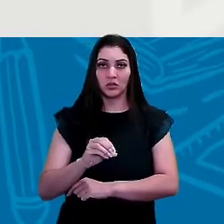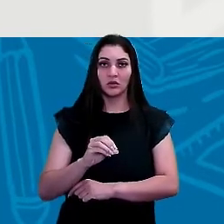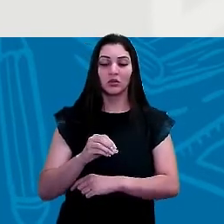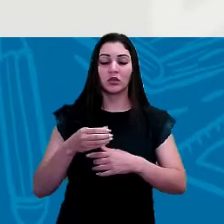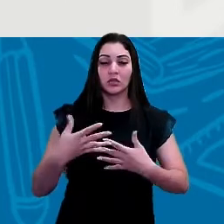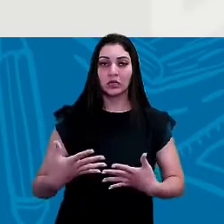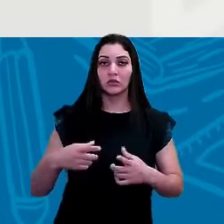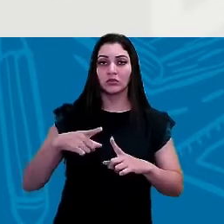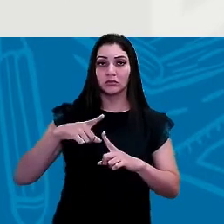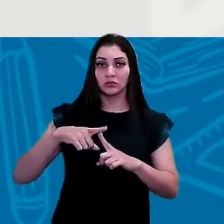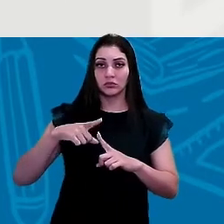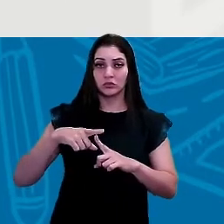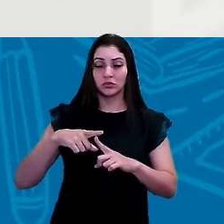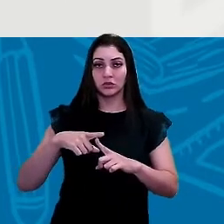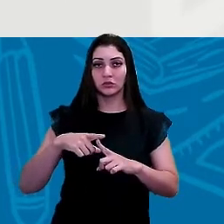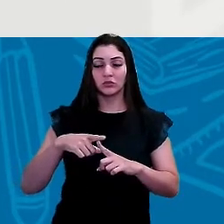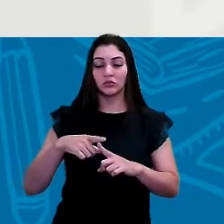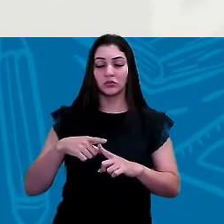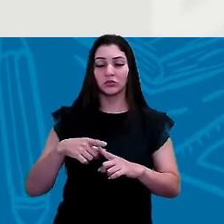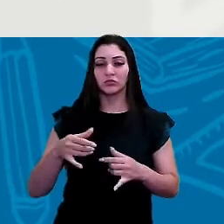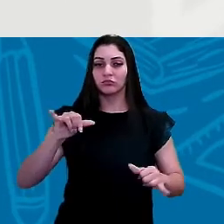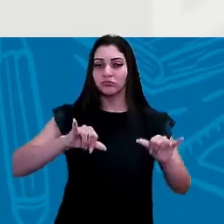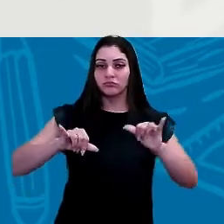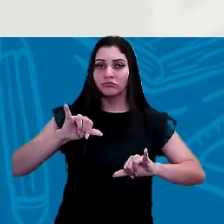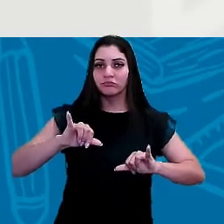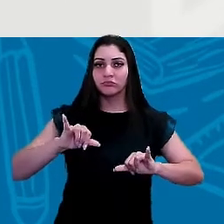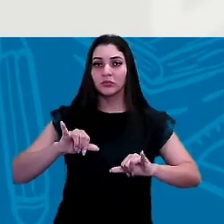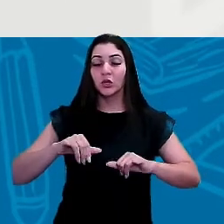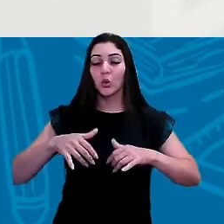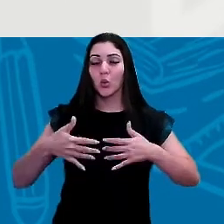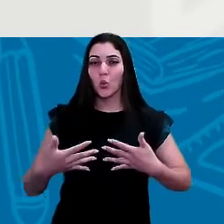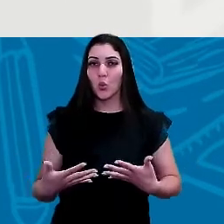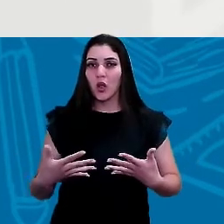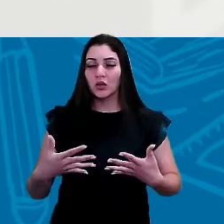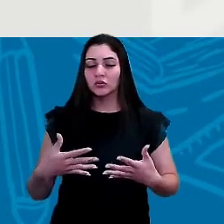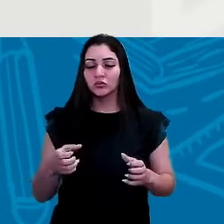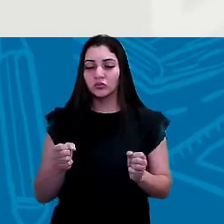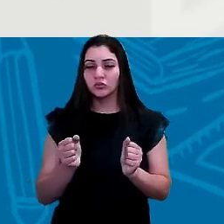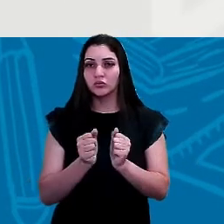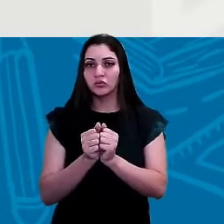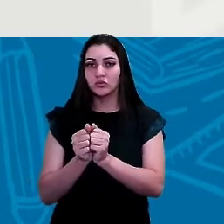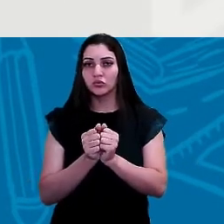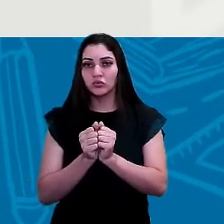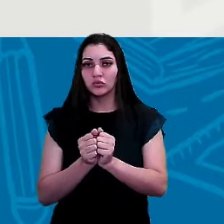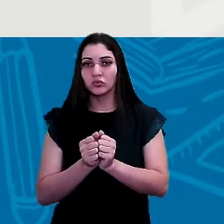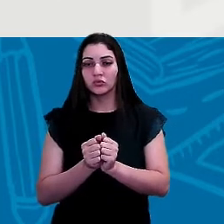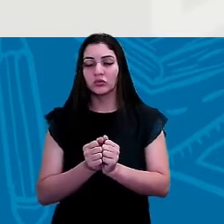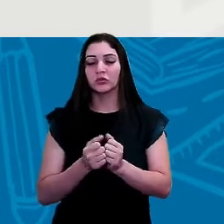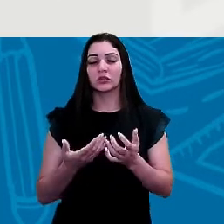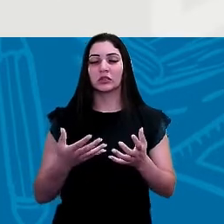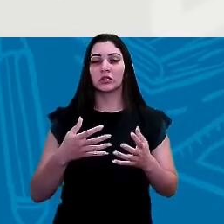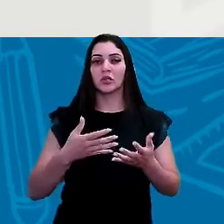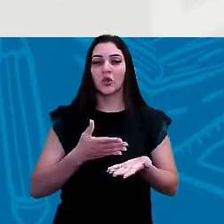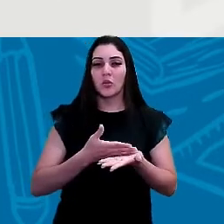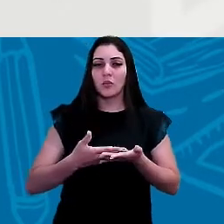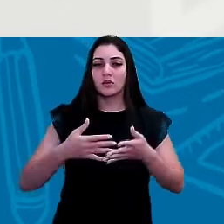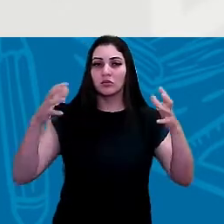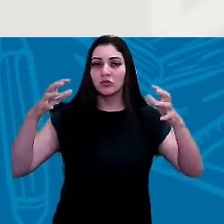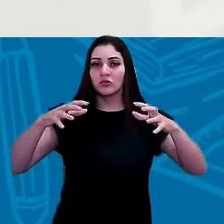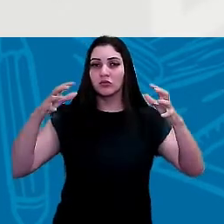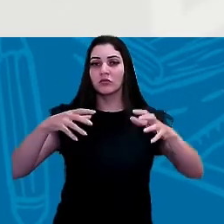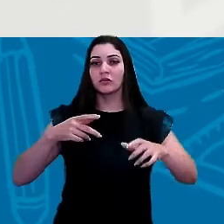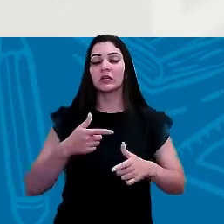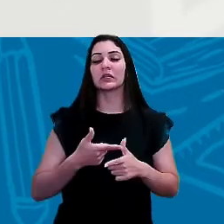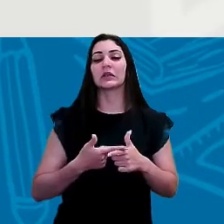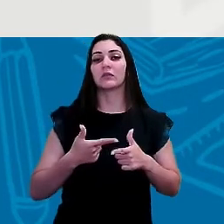são tipos de substância, de coisas que, quando se juntam, né, e se precipitam na forma de chuva ácida, elas vão